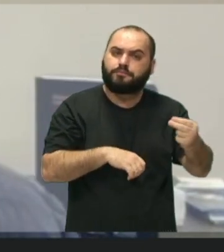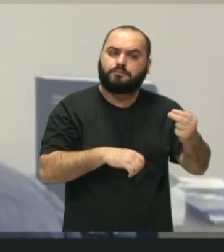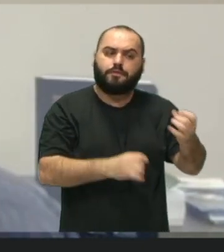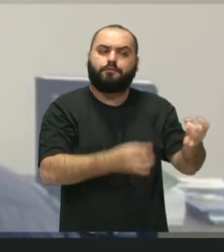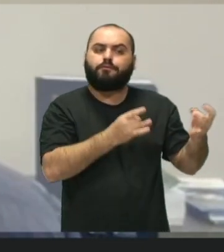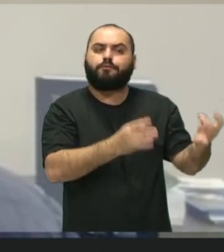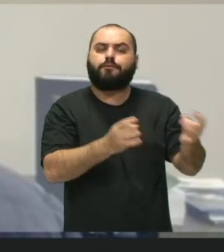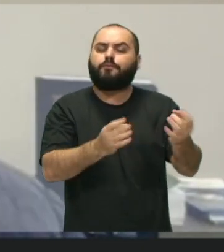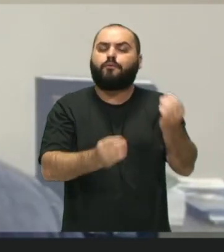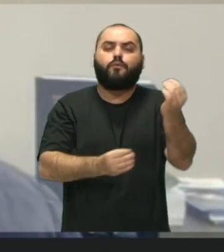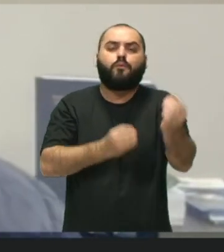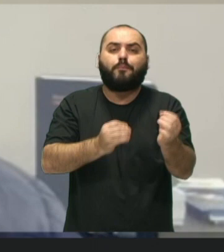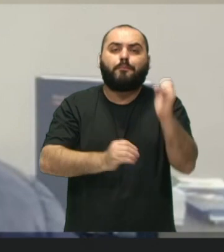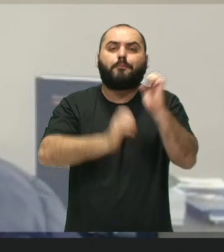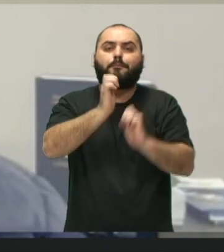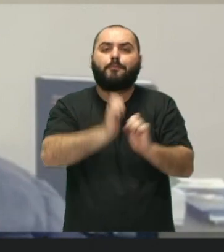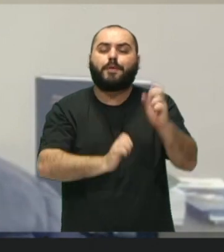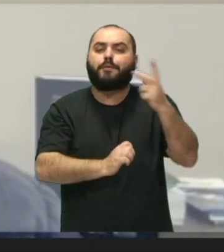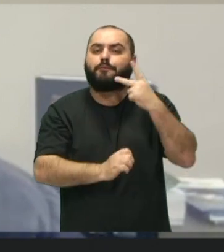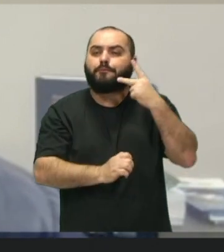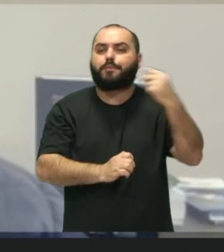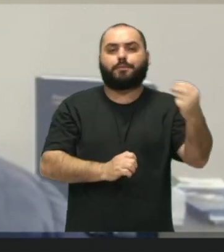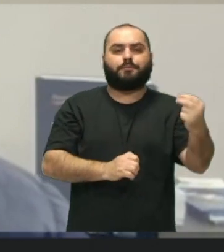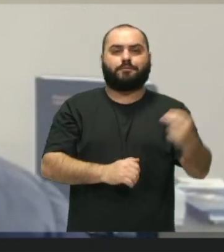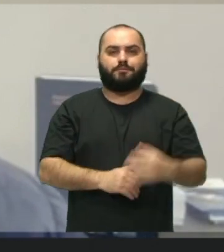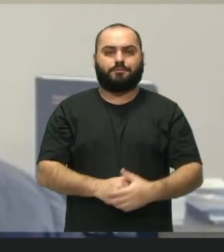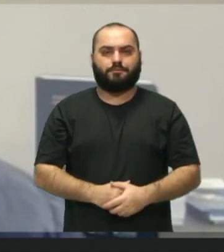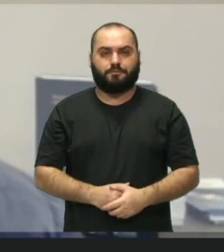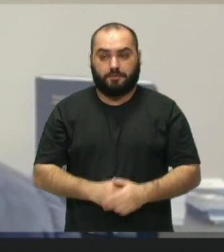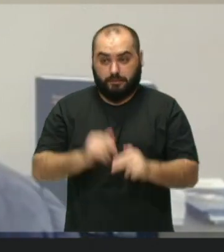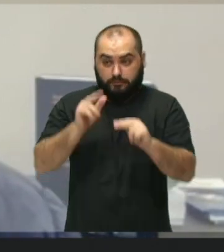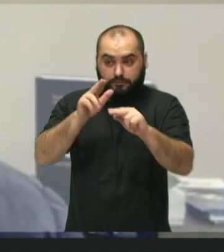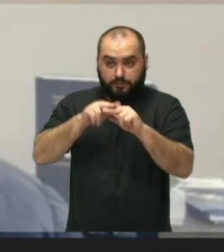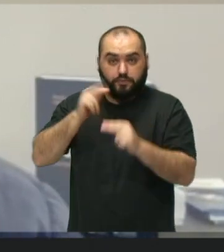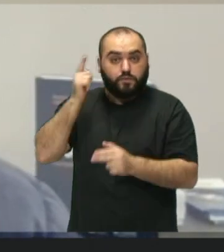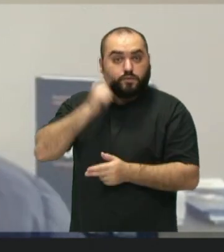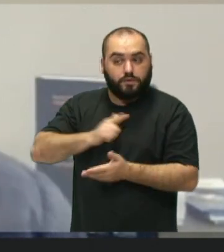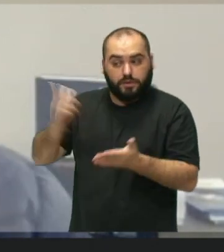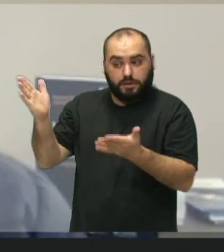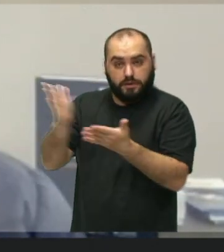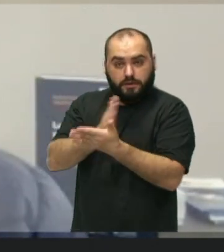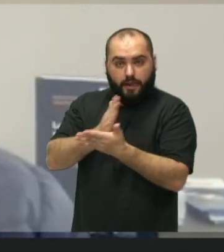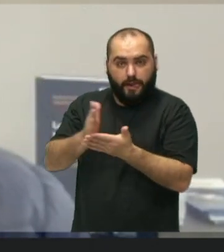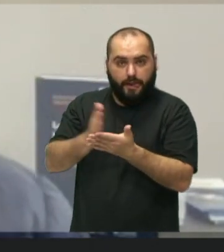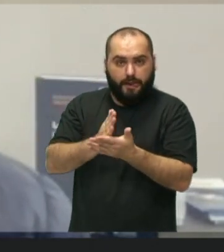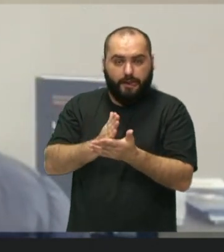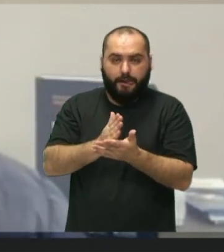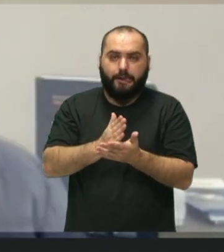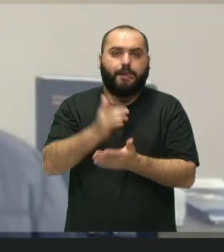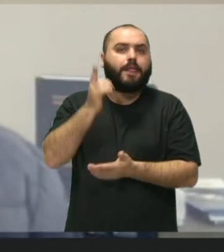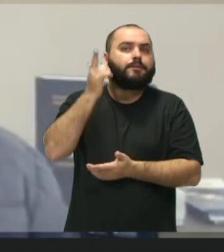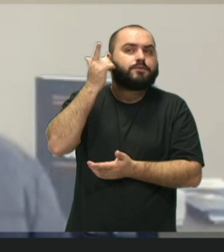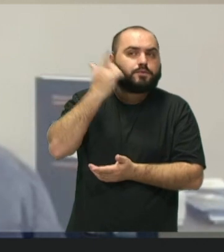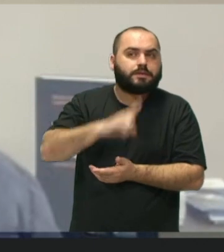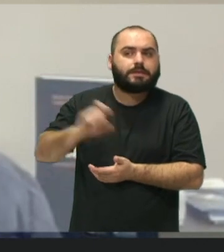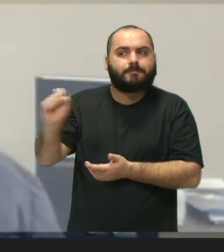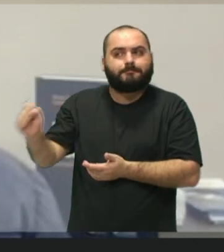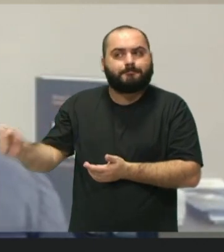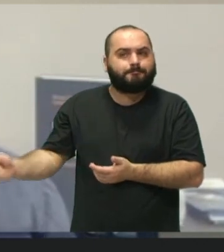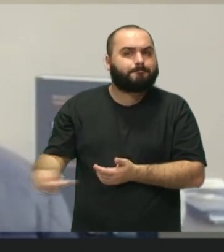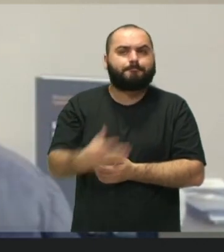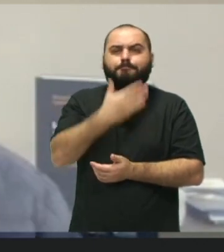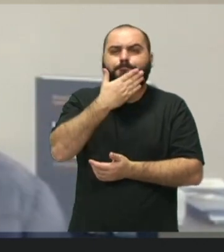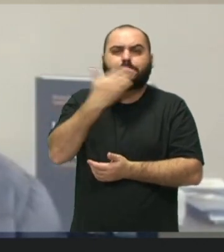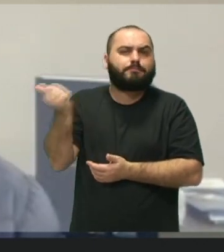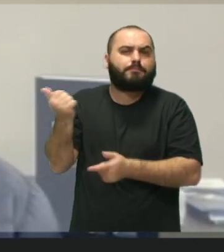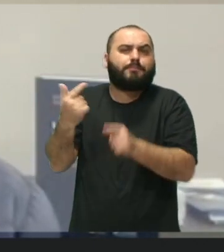esse determinado produto? Né? Então, quando a gente consegue dividir isso por temas, a gente consegue um aproveitamento muito maior,